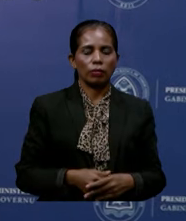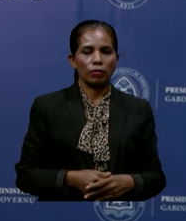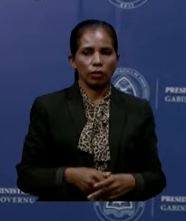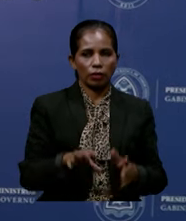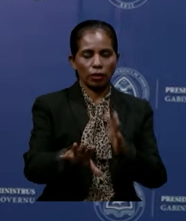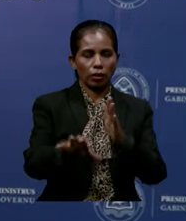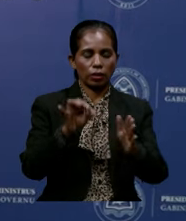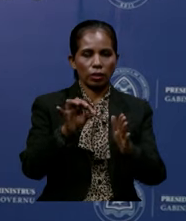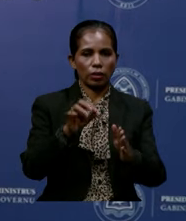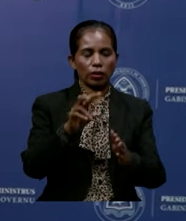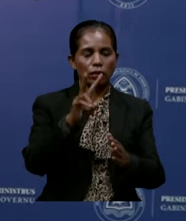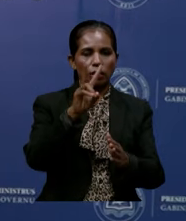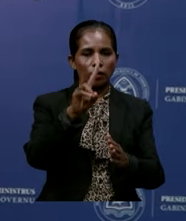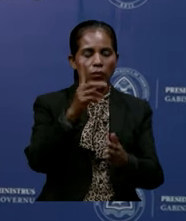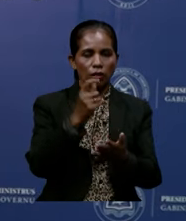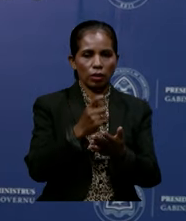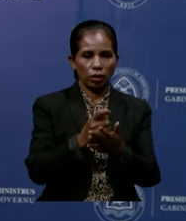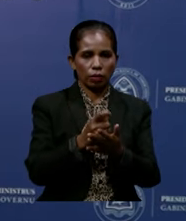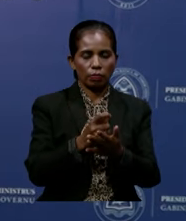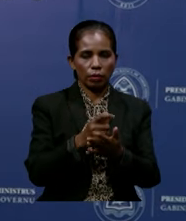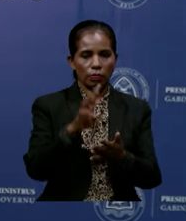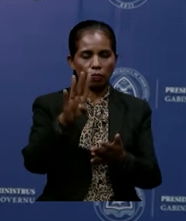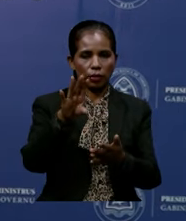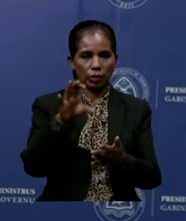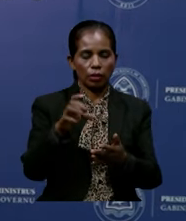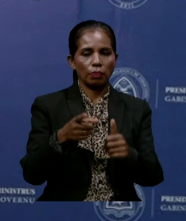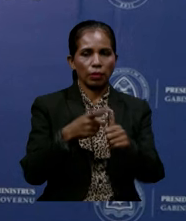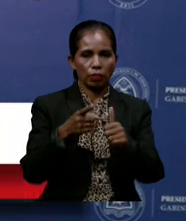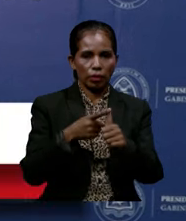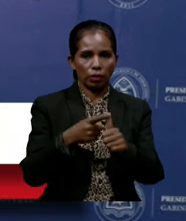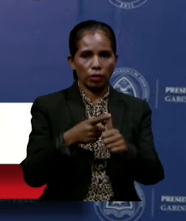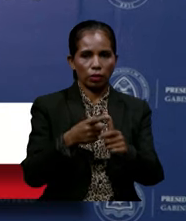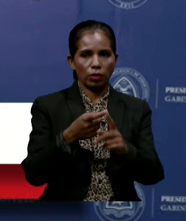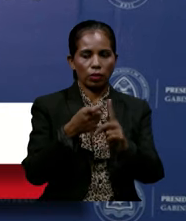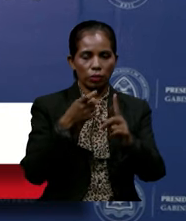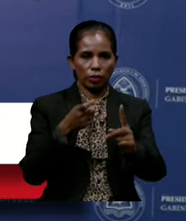etan 2400 primera fase nebe ke liuanane osi